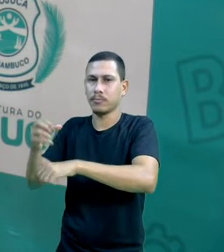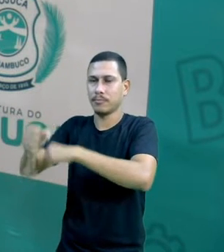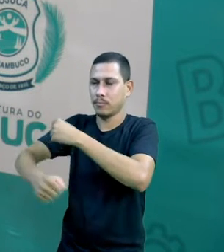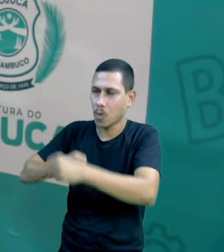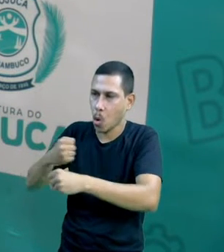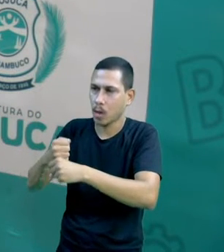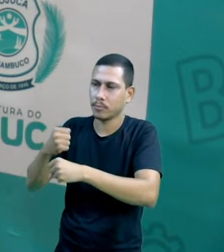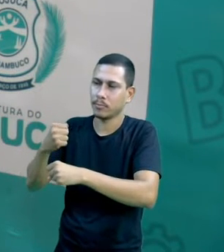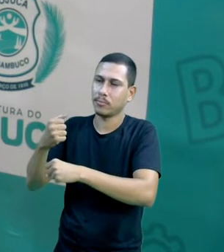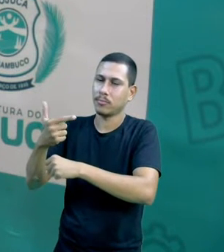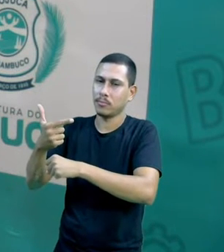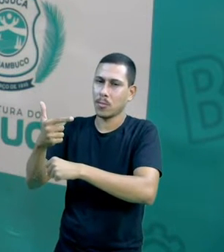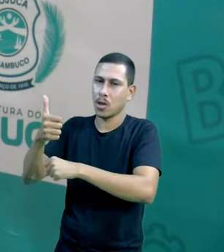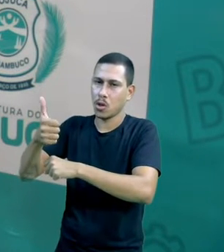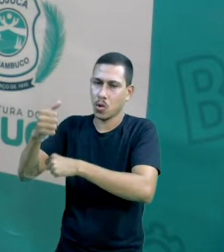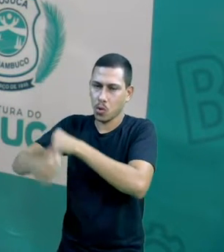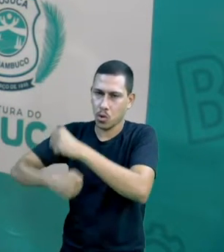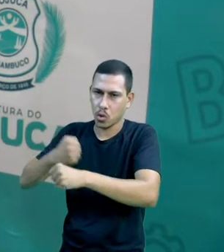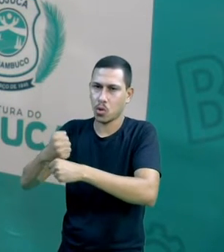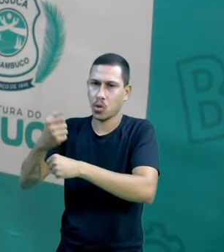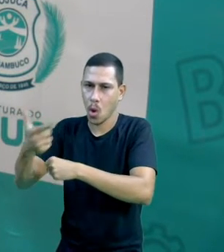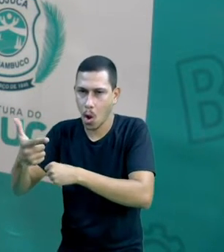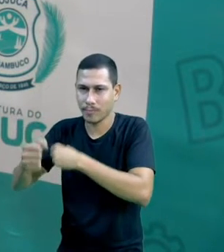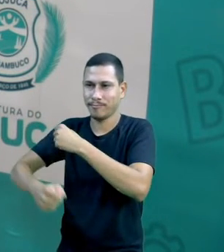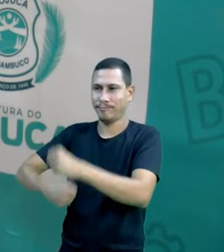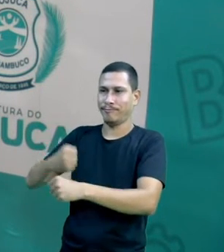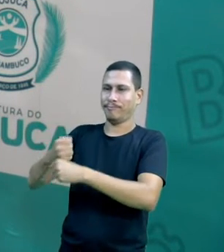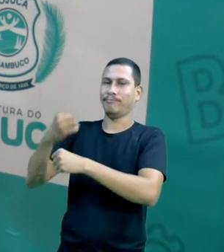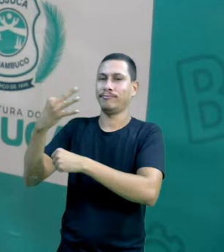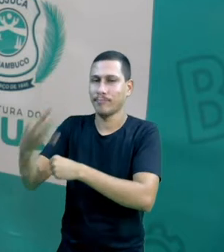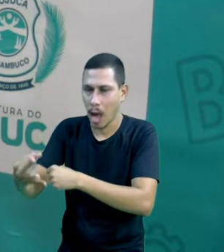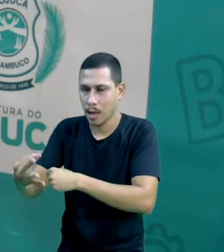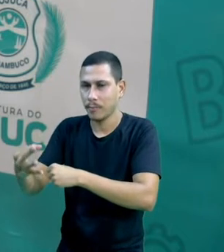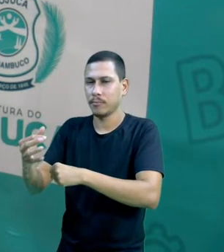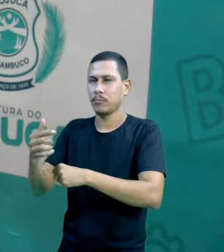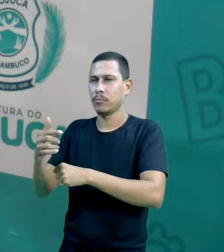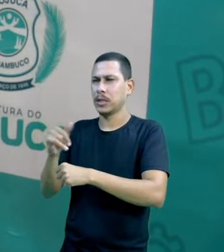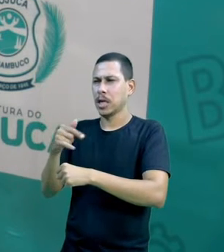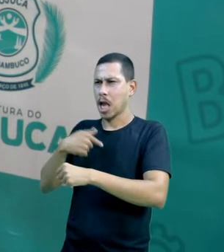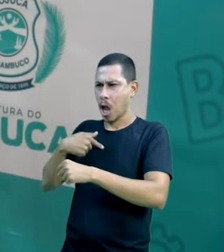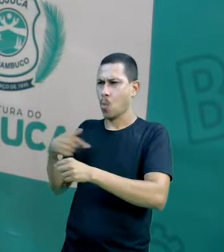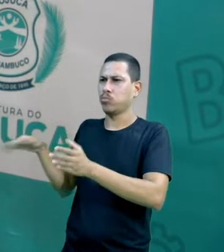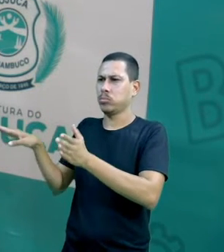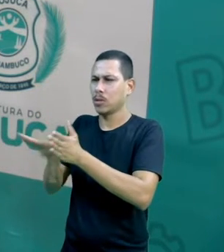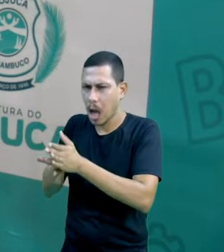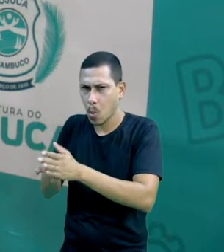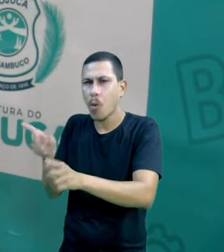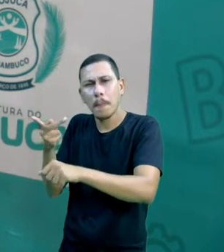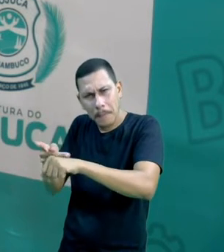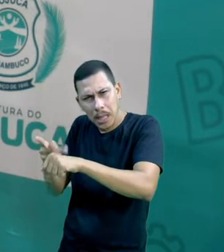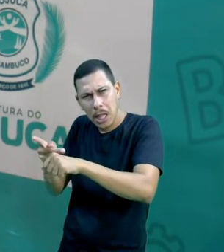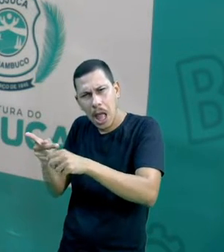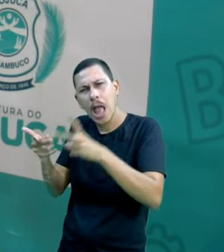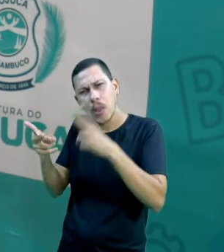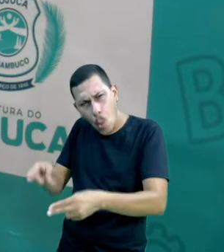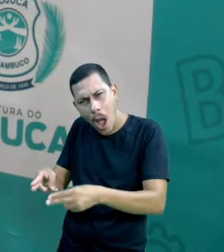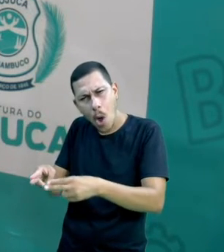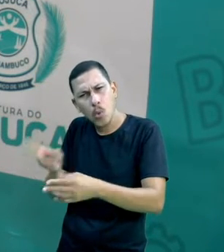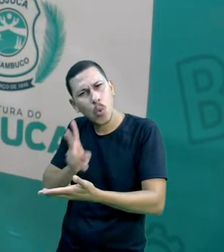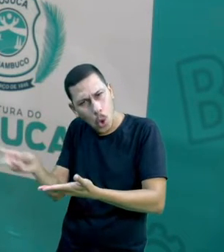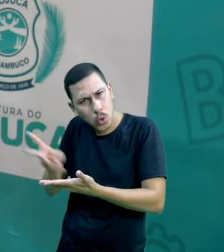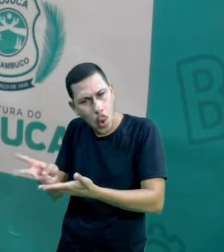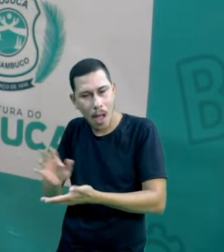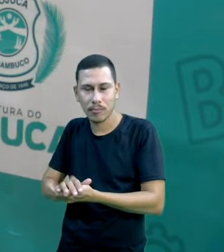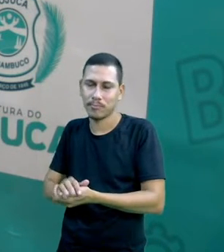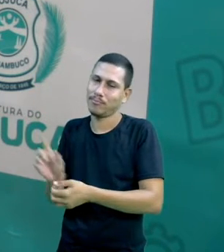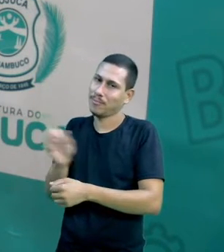dois anos, três anos. Quando eu chego lá, aquela rocha vai estar do mesmo jeito? Não. Ela vai